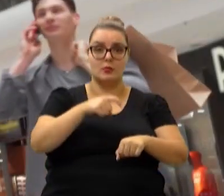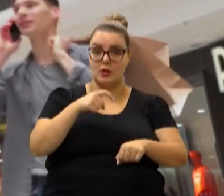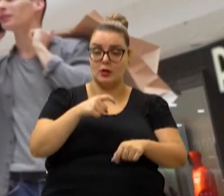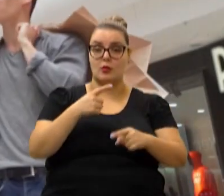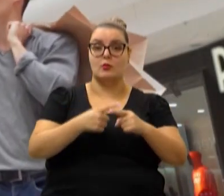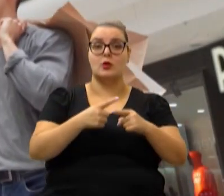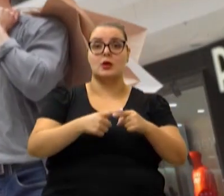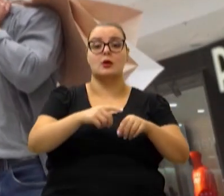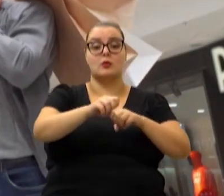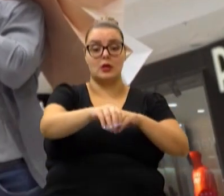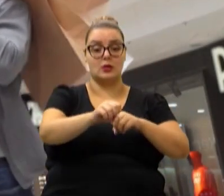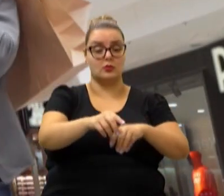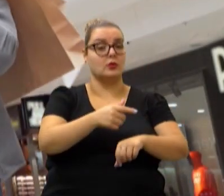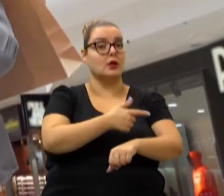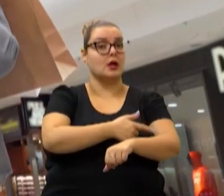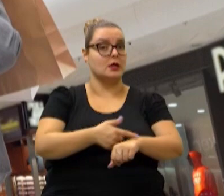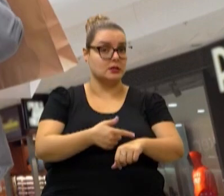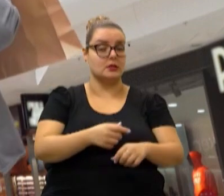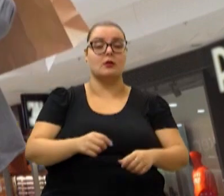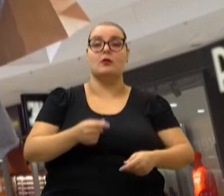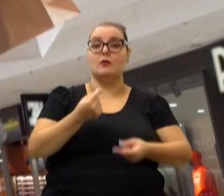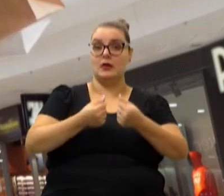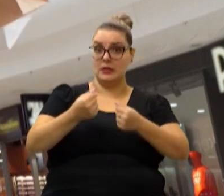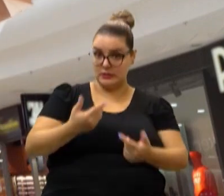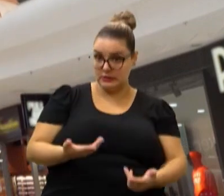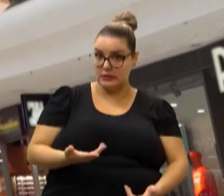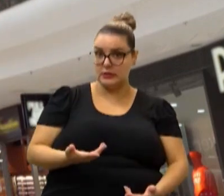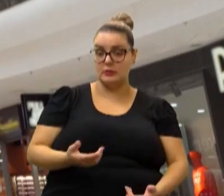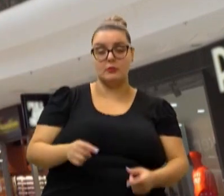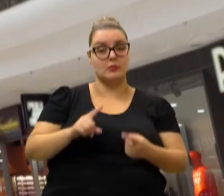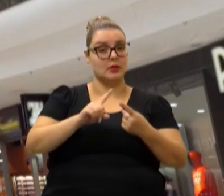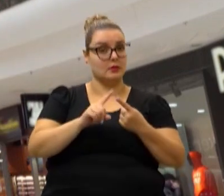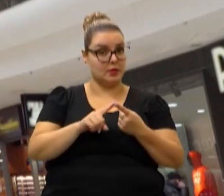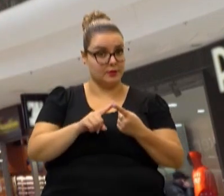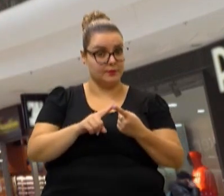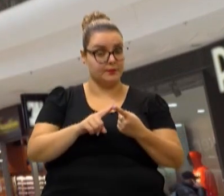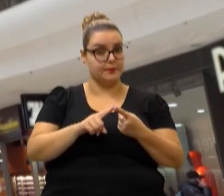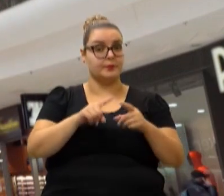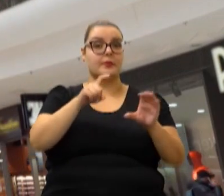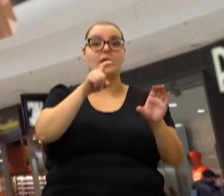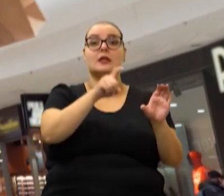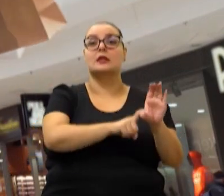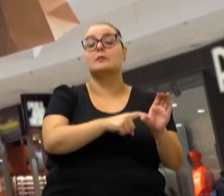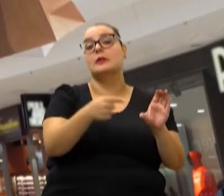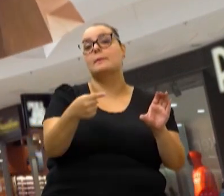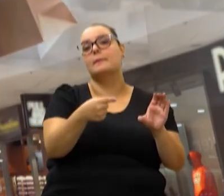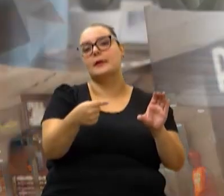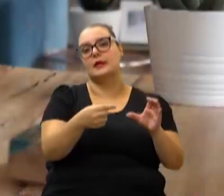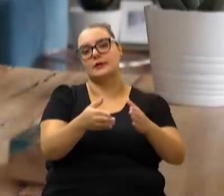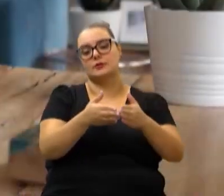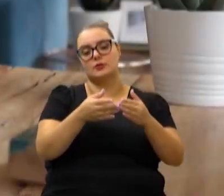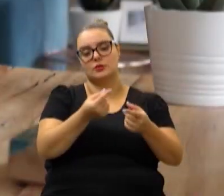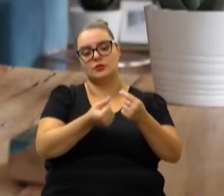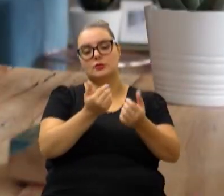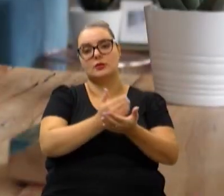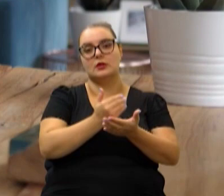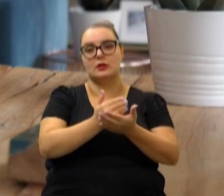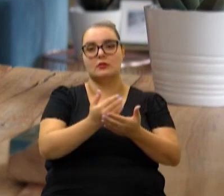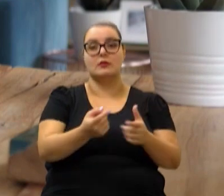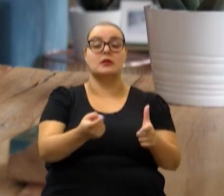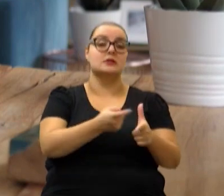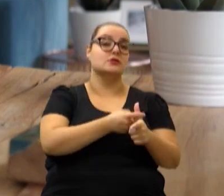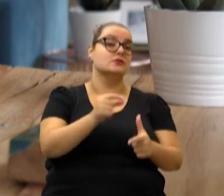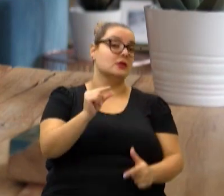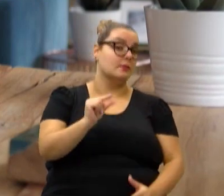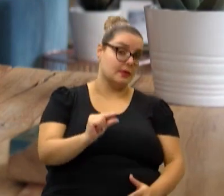primeiro passo. Porque com educação financeira, você vai, primeiro, depender menos de empréstimo,